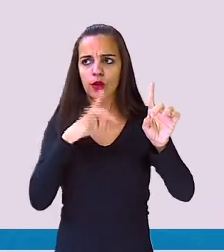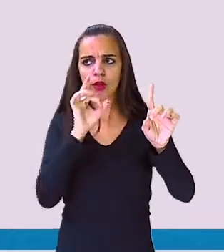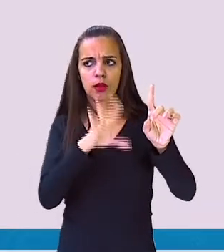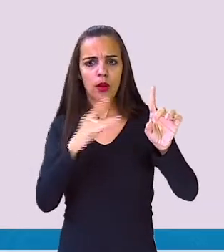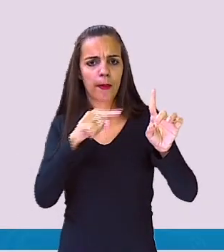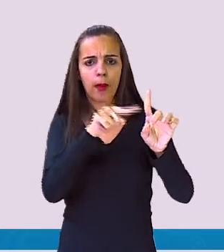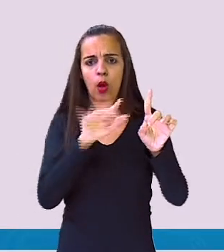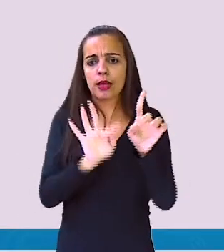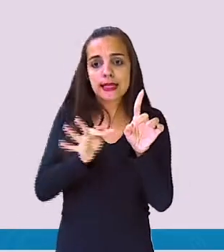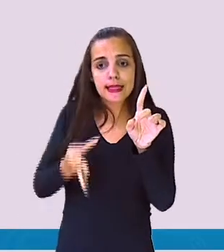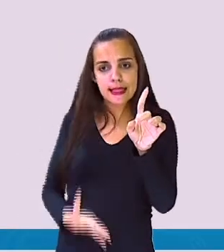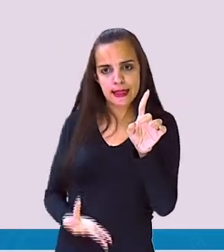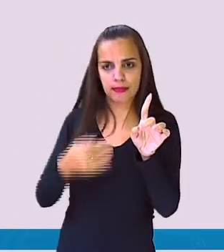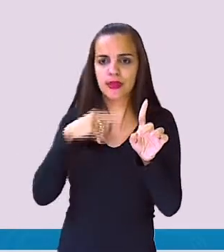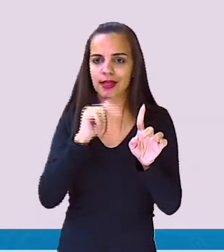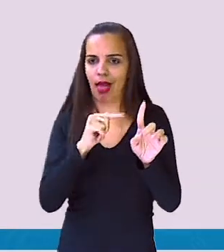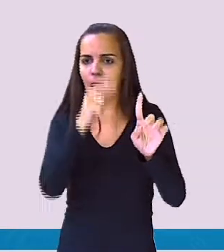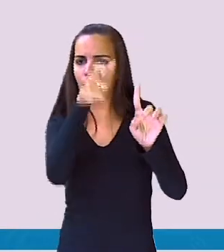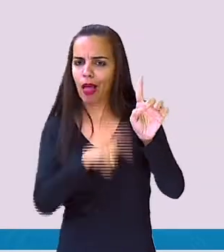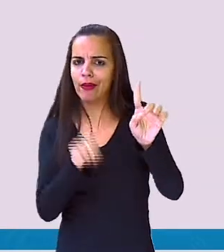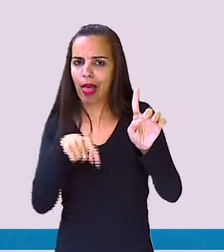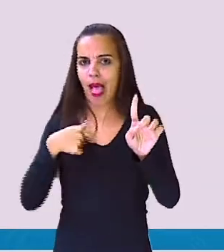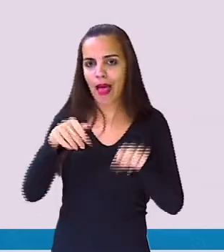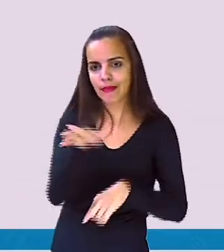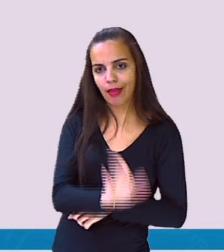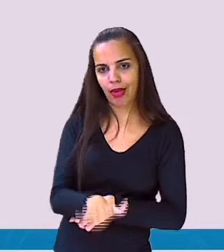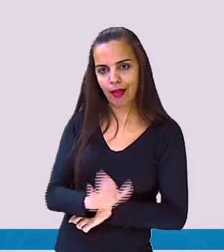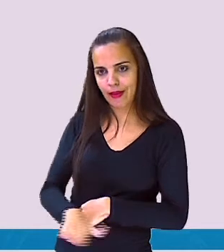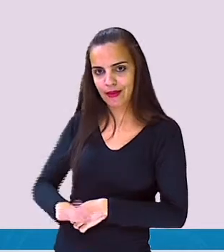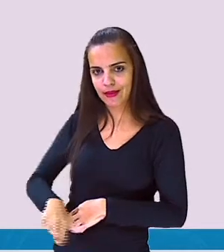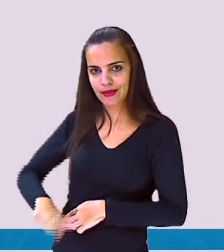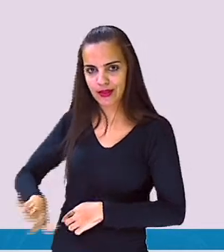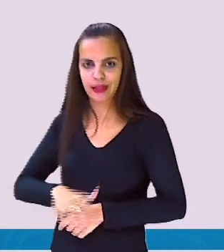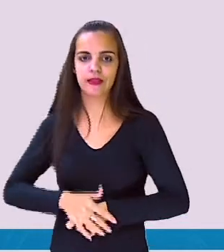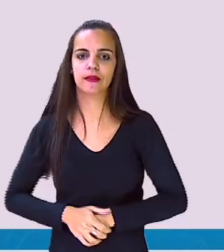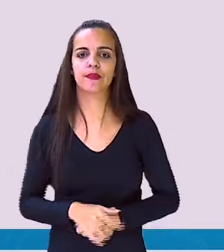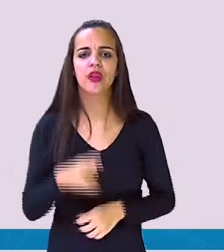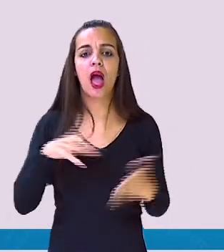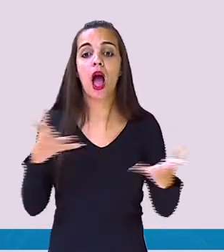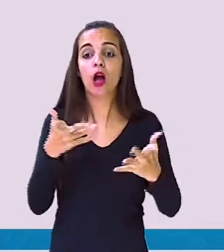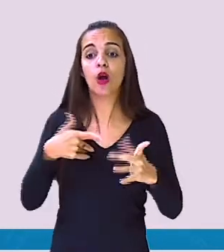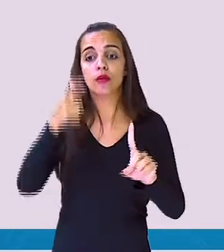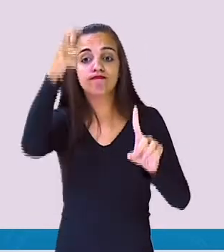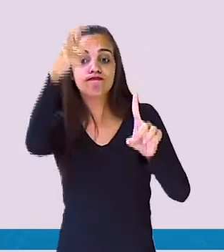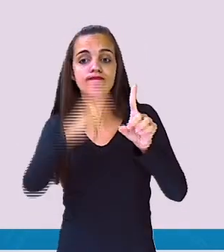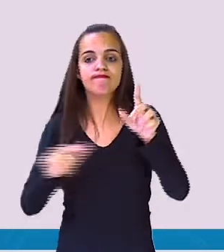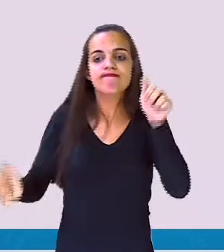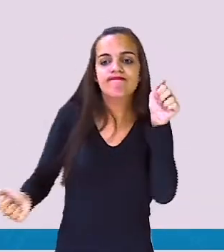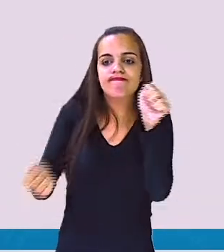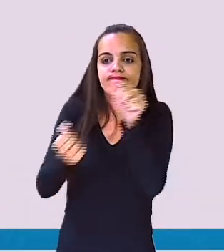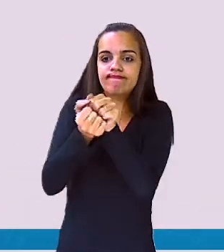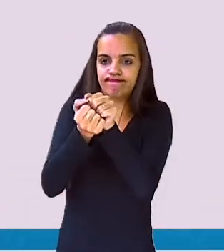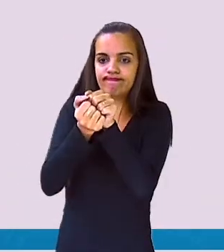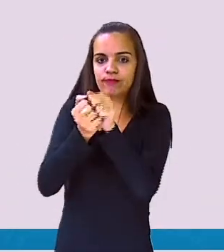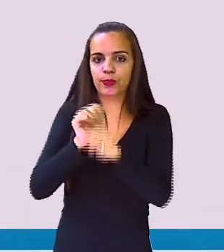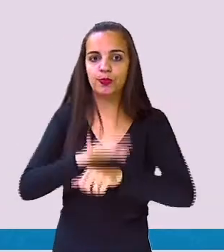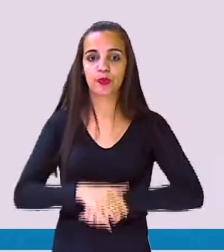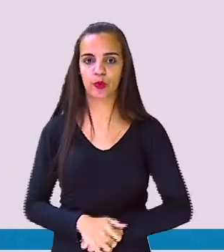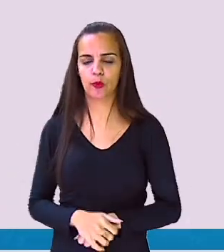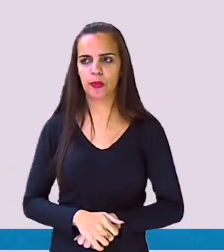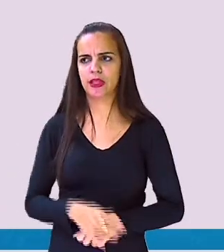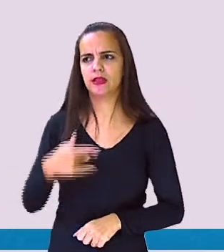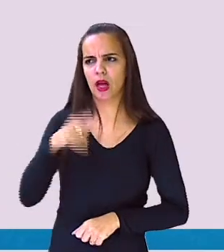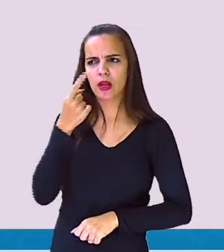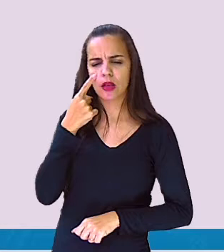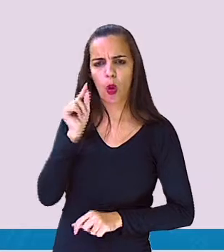sujeito simples. Agora vamos direto aí para o sujeito composto. Aumentei um pouquinho só para vocês verem a